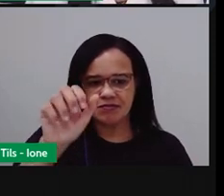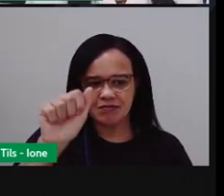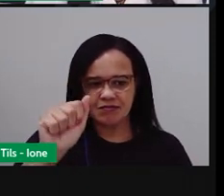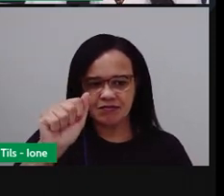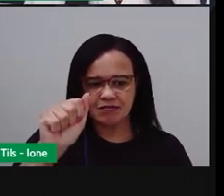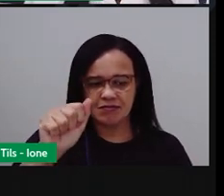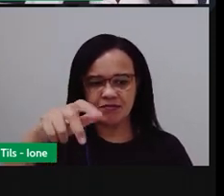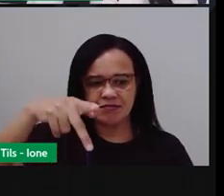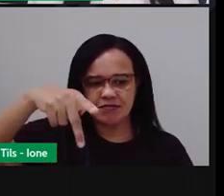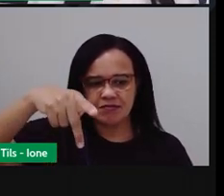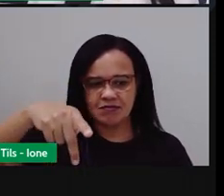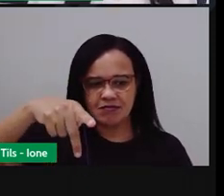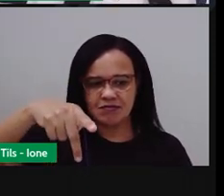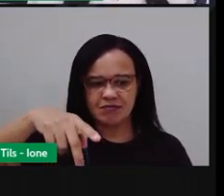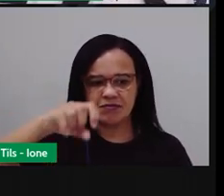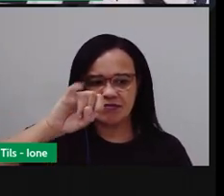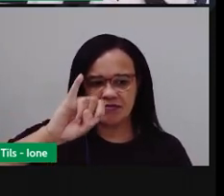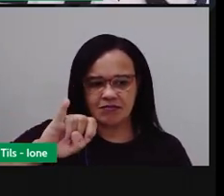Tapioca.